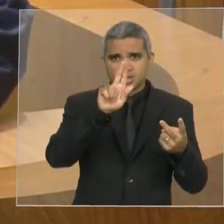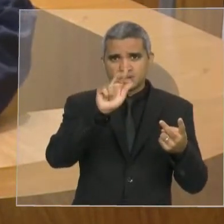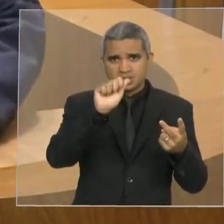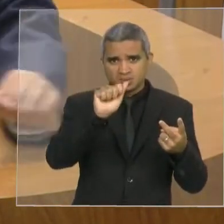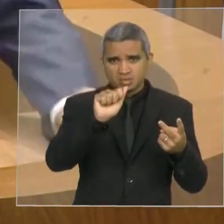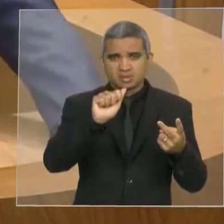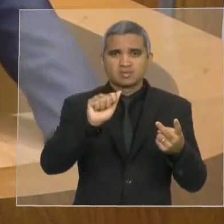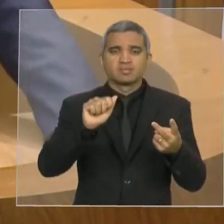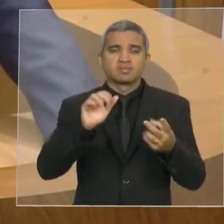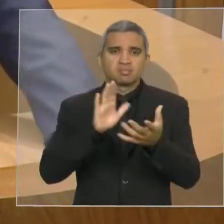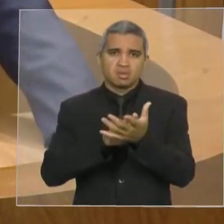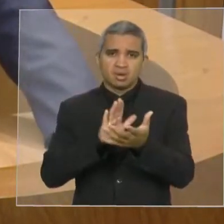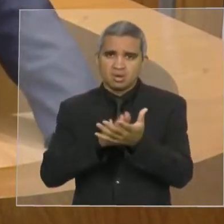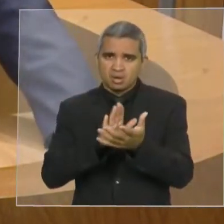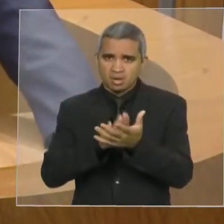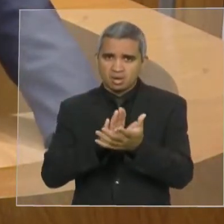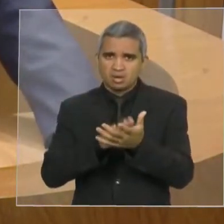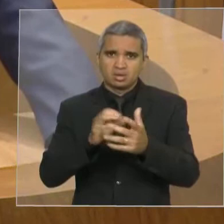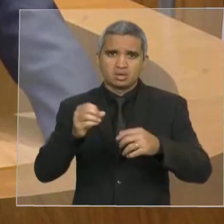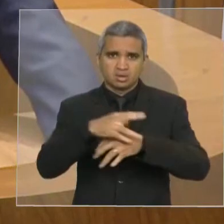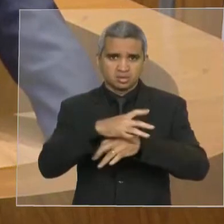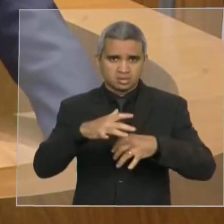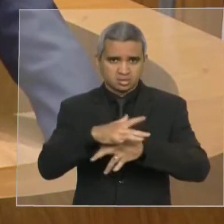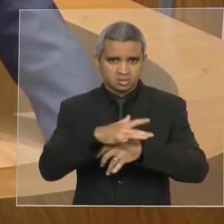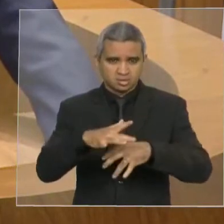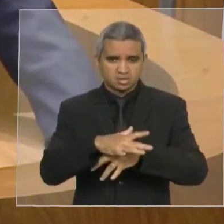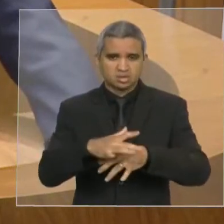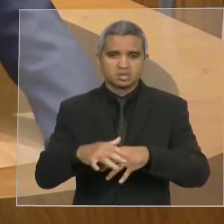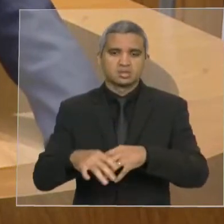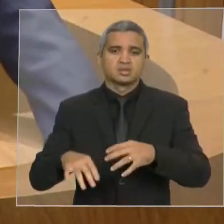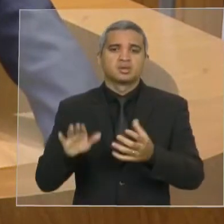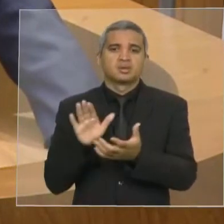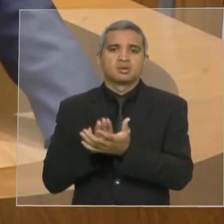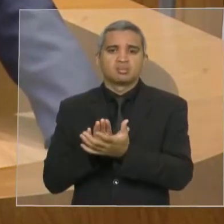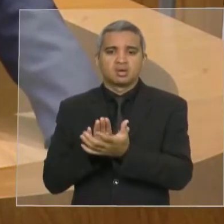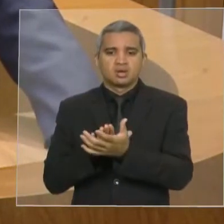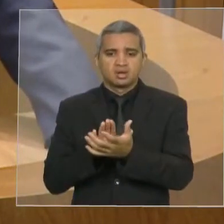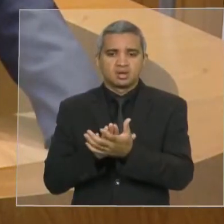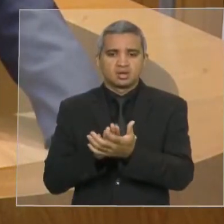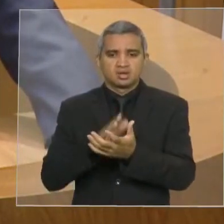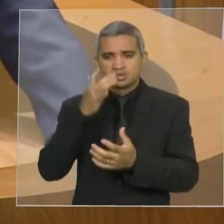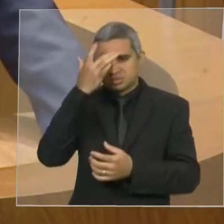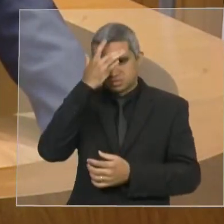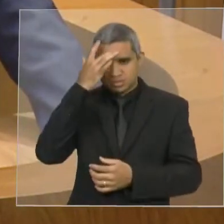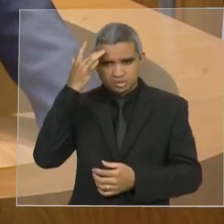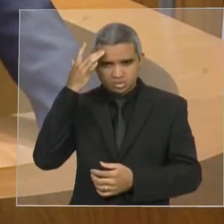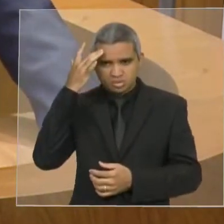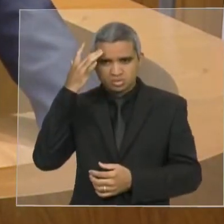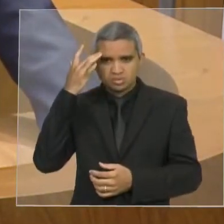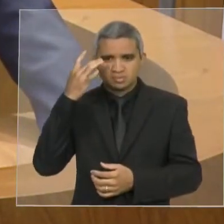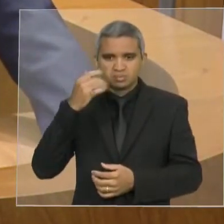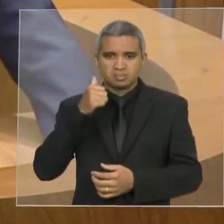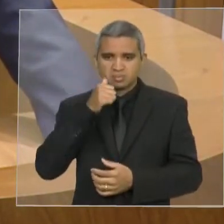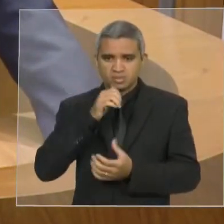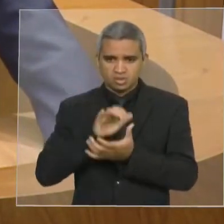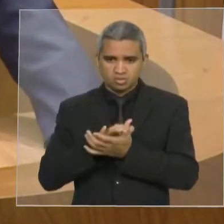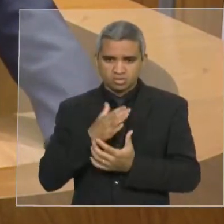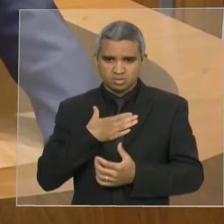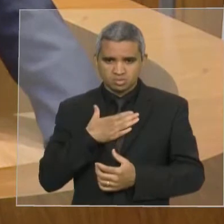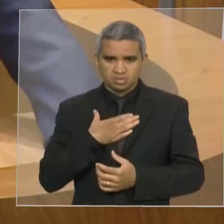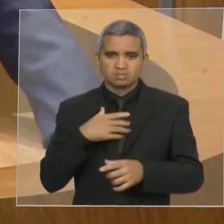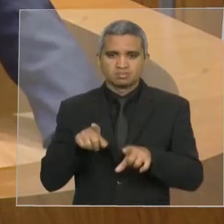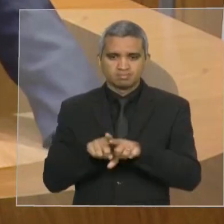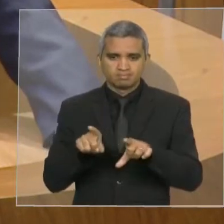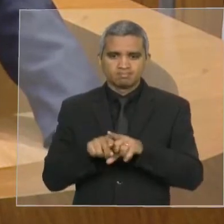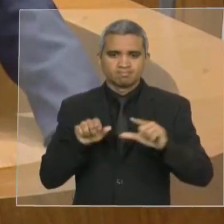cidade, parabenizar também os novos cidadãos que foram, inclusive minha esposa Ana Elizabeth,